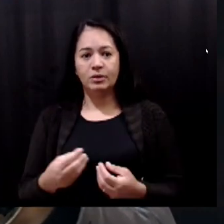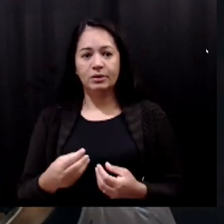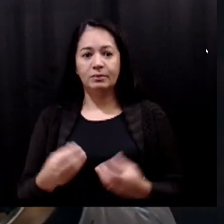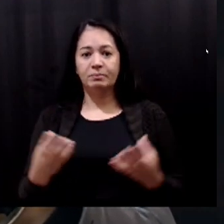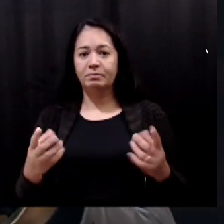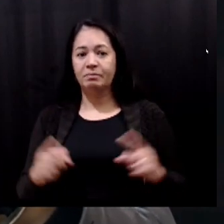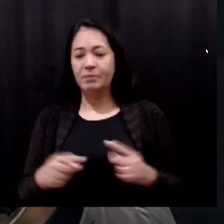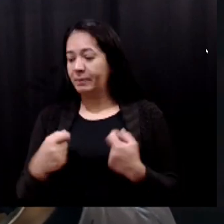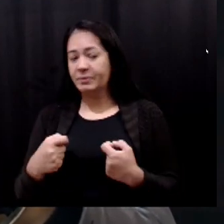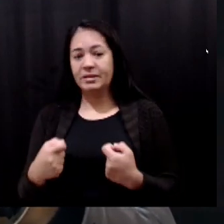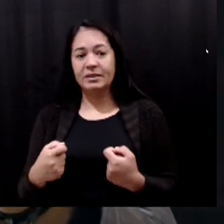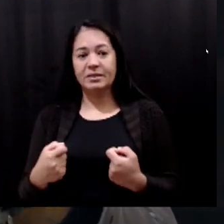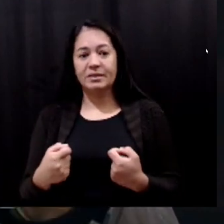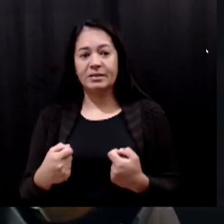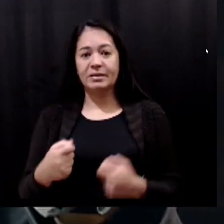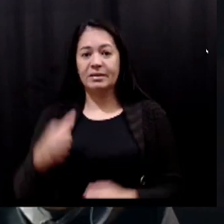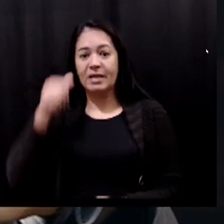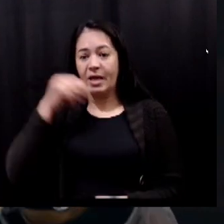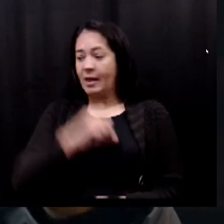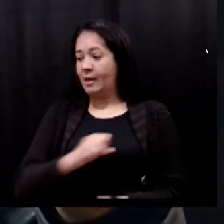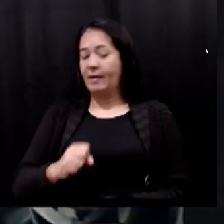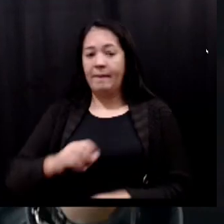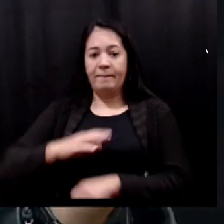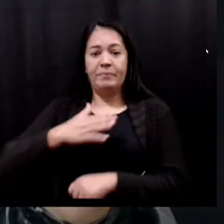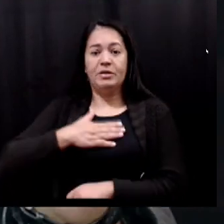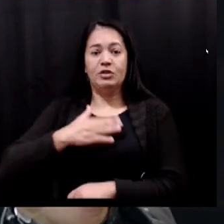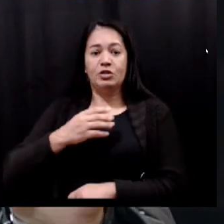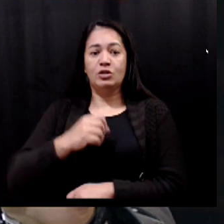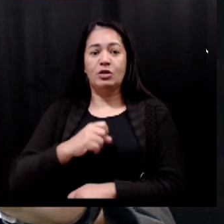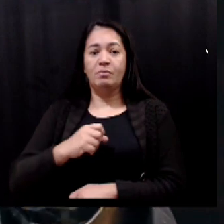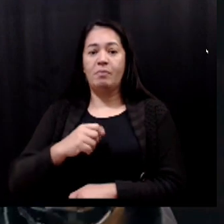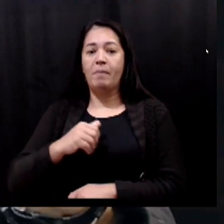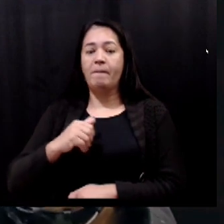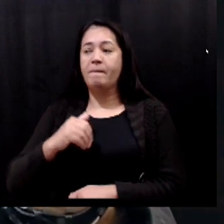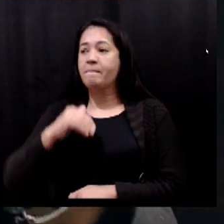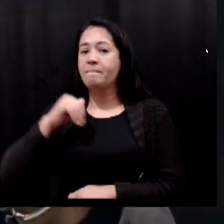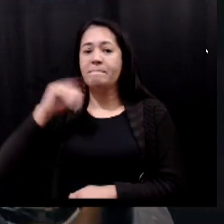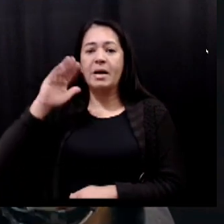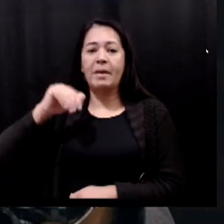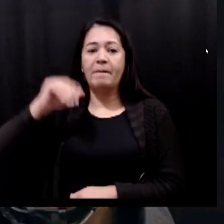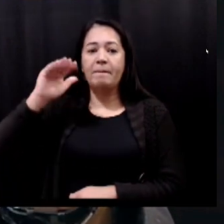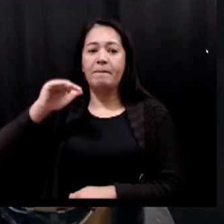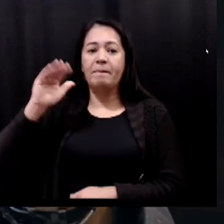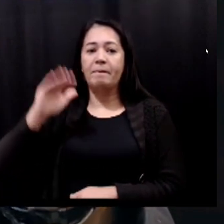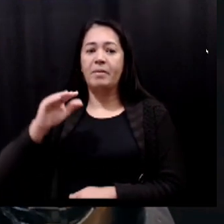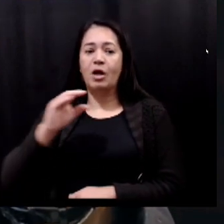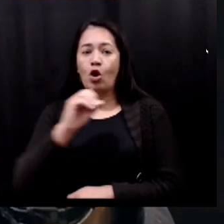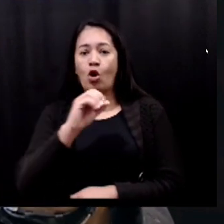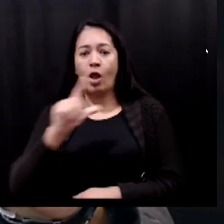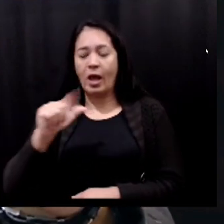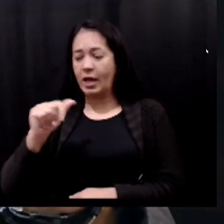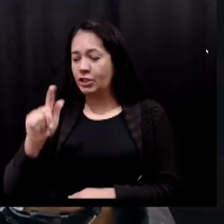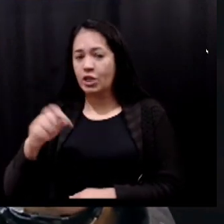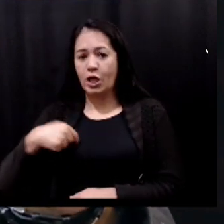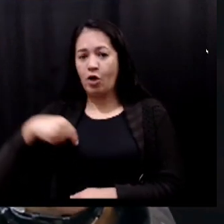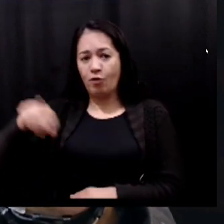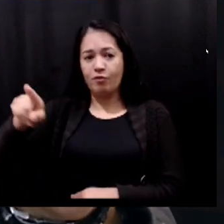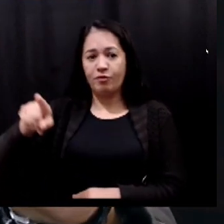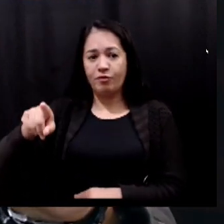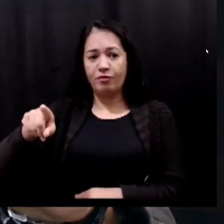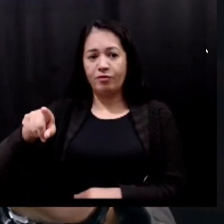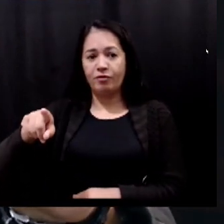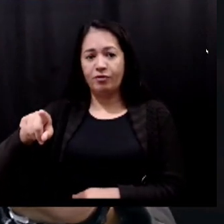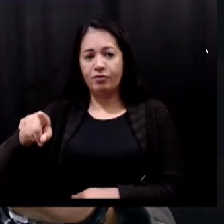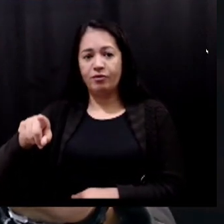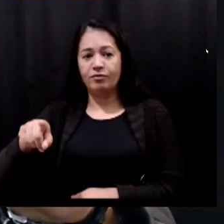Minha sogra precisa de maior suprimento de colágeno. Bom, eu vou na açougue e vou comprar